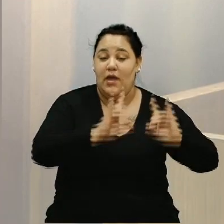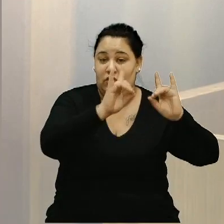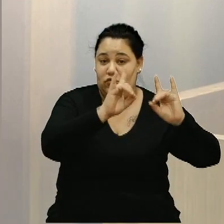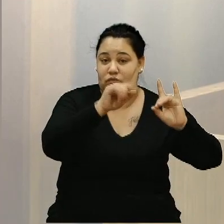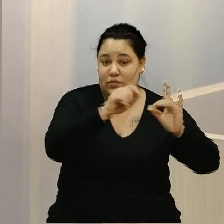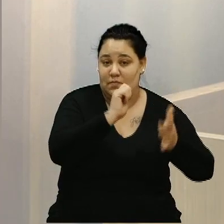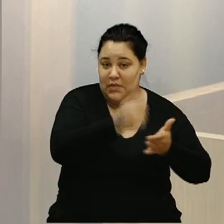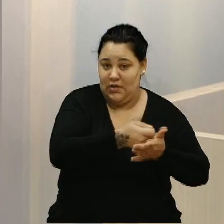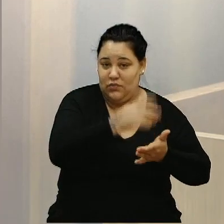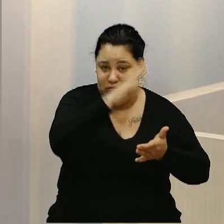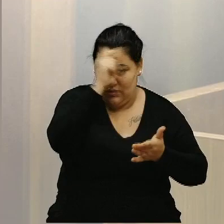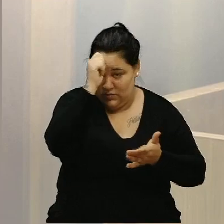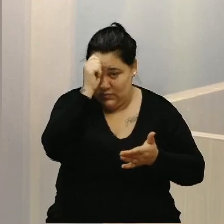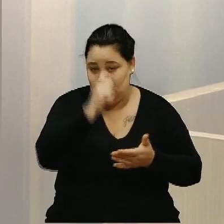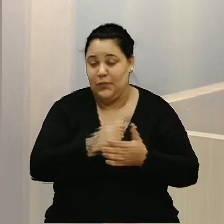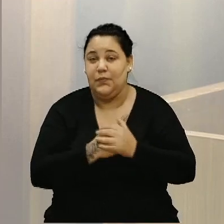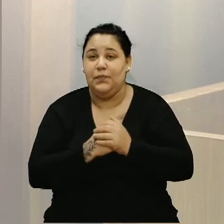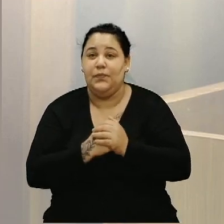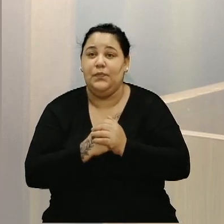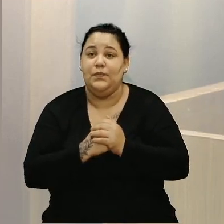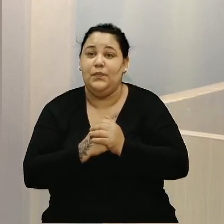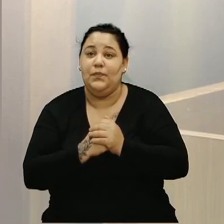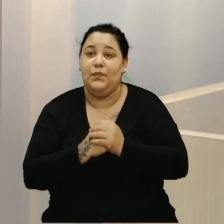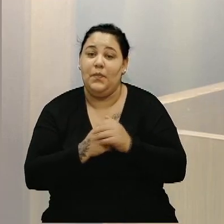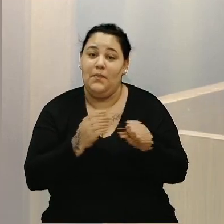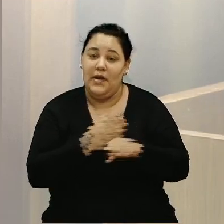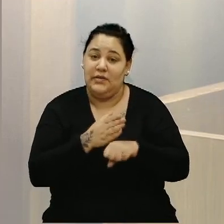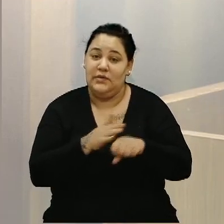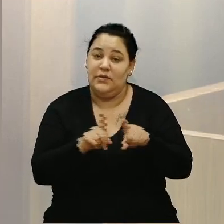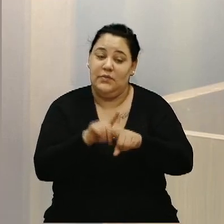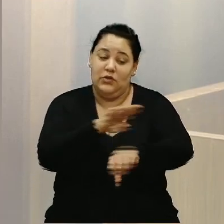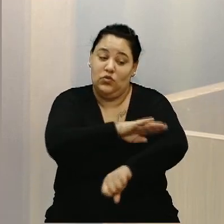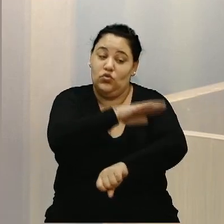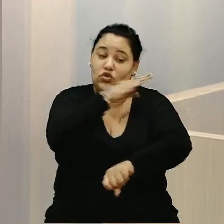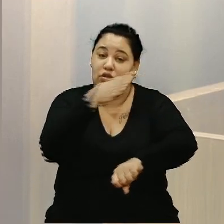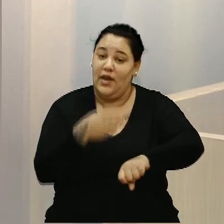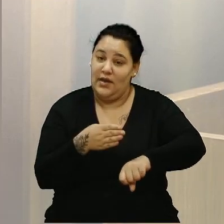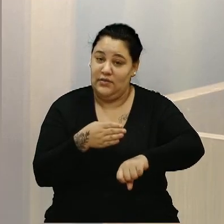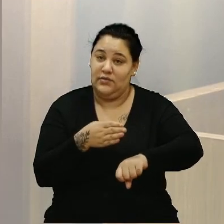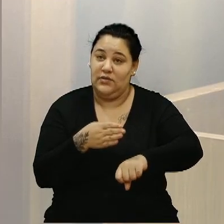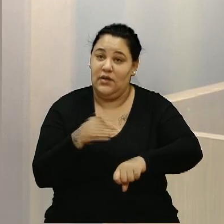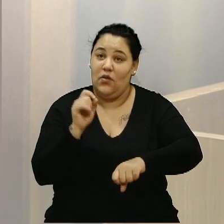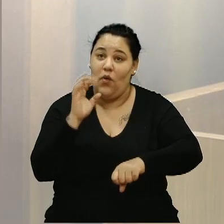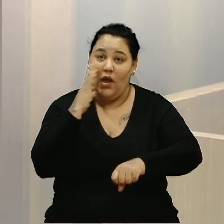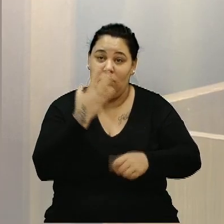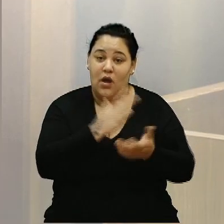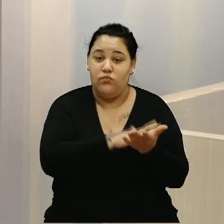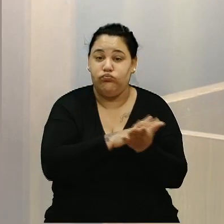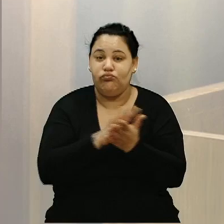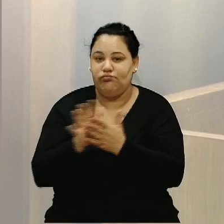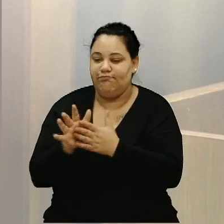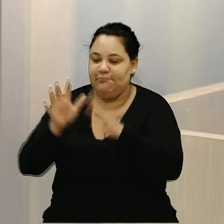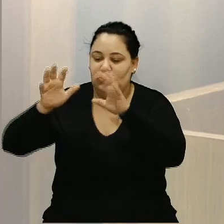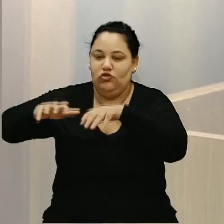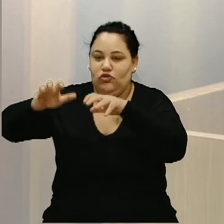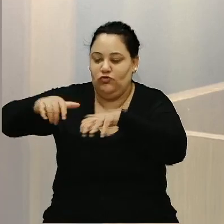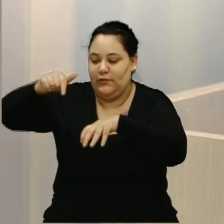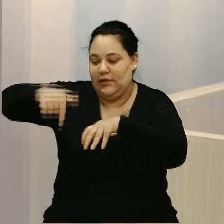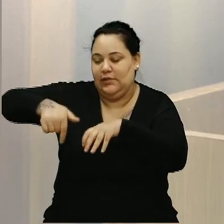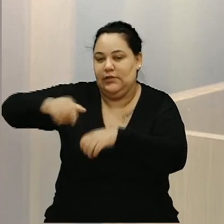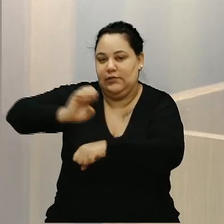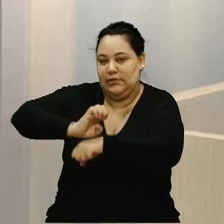ele engloba também o ginásio. E com a catástrofe ocorrida no estado do Rio Grande do